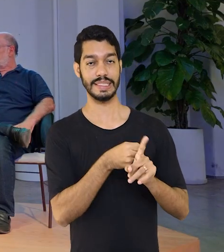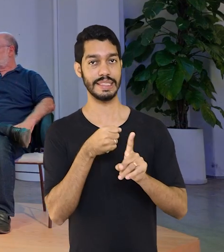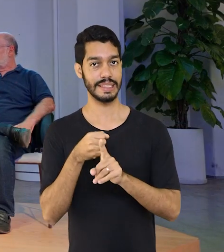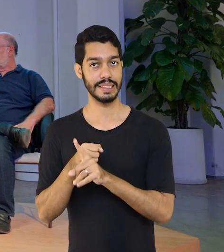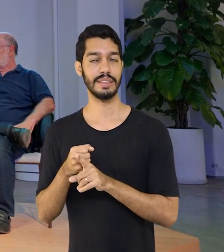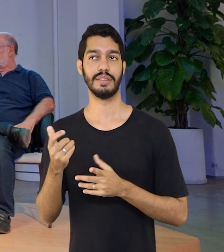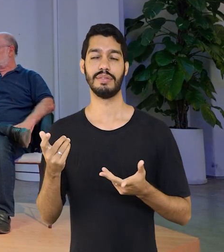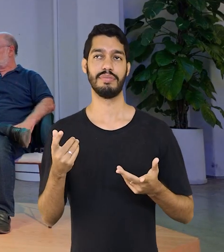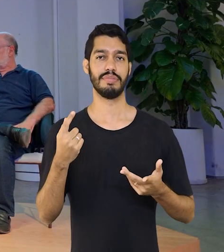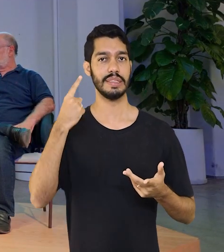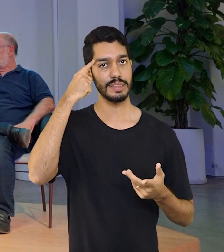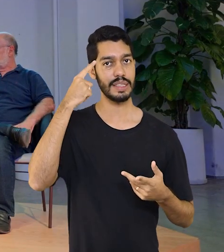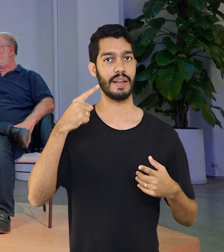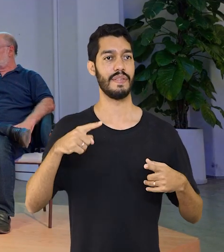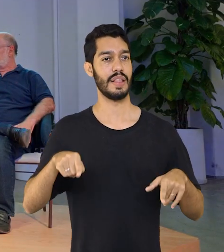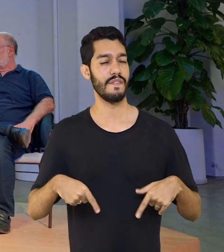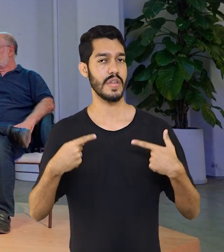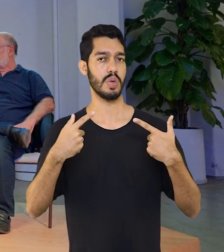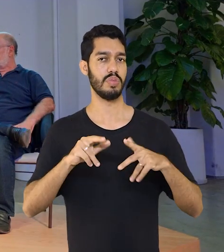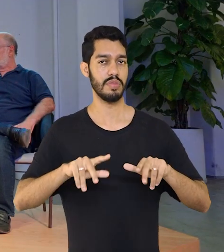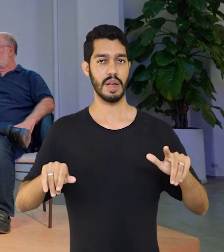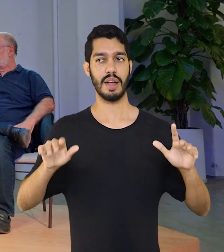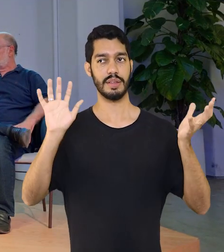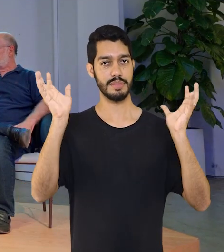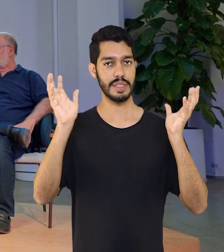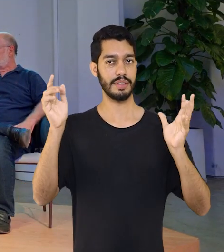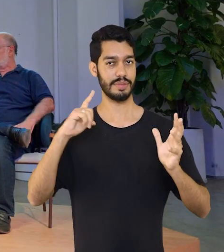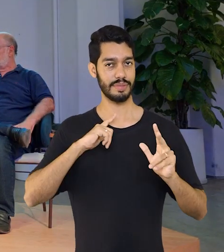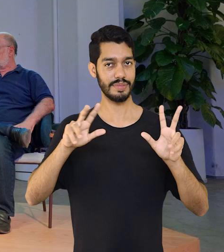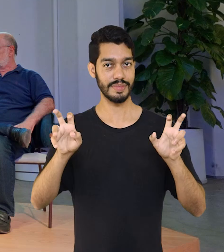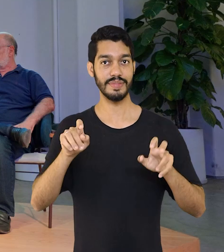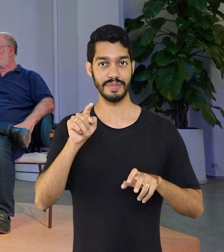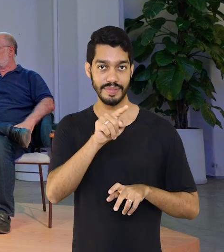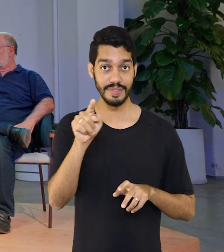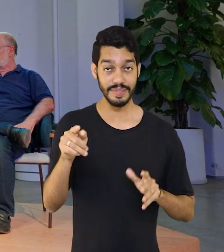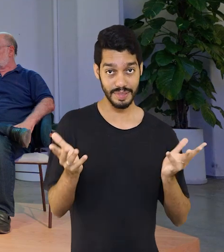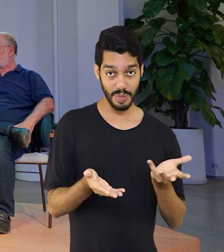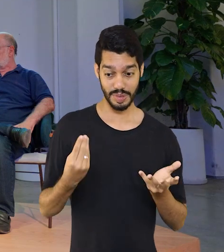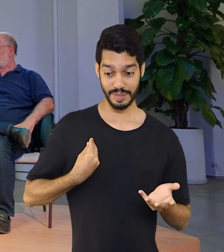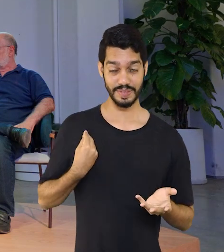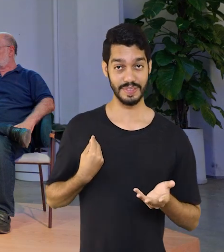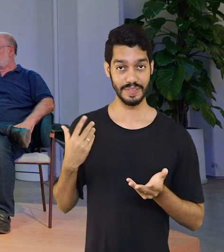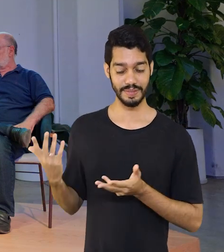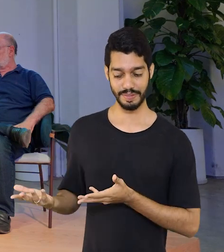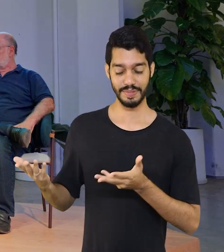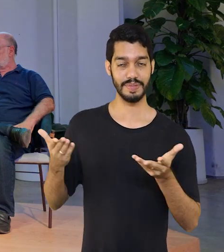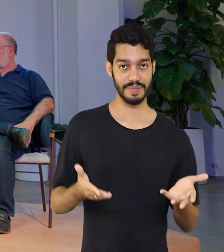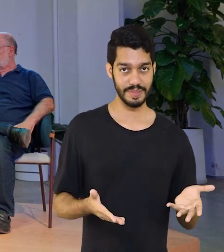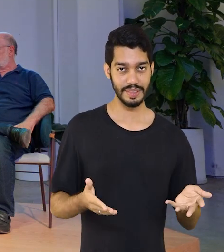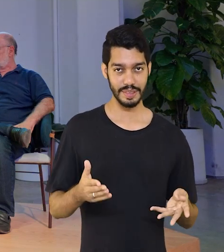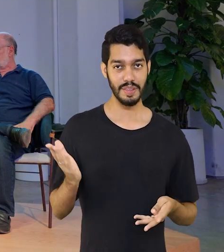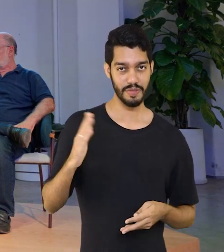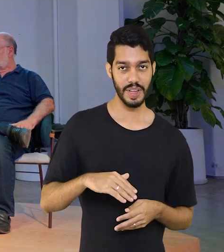os desafios das questões climáticas, hoje, muito provavelmente quem veio para cá hoje, alguns de vocês devem ter